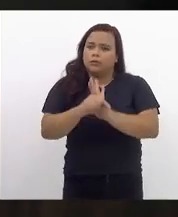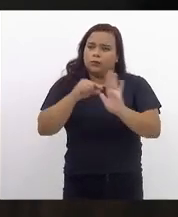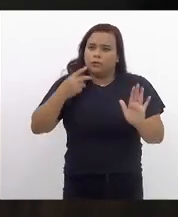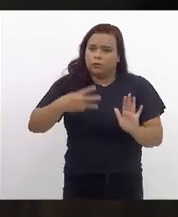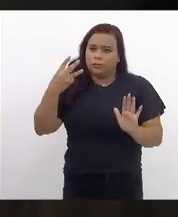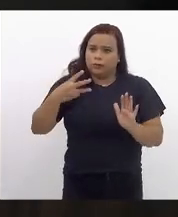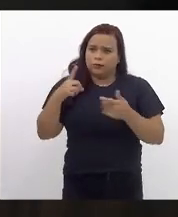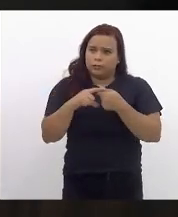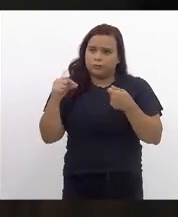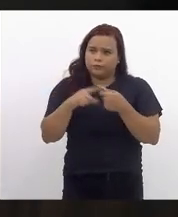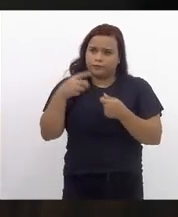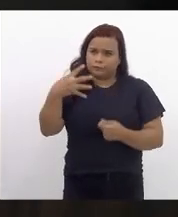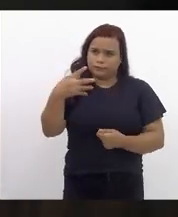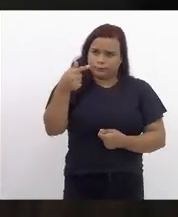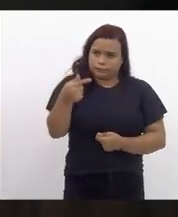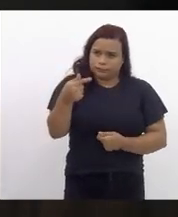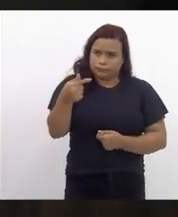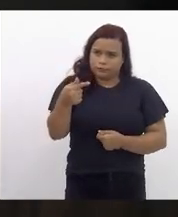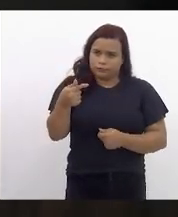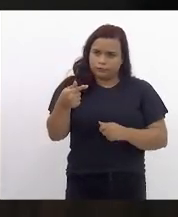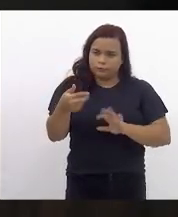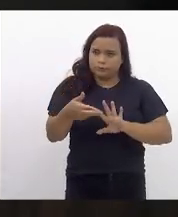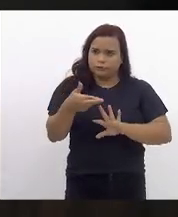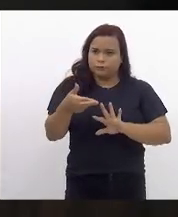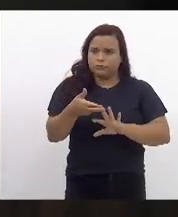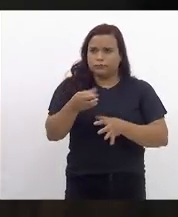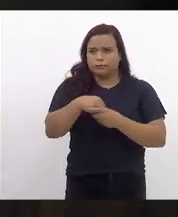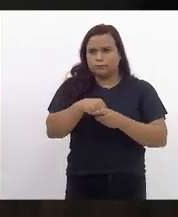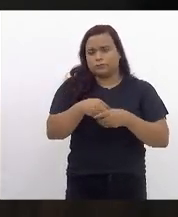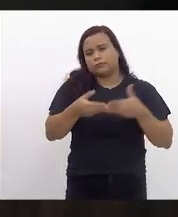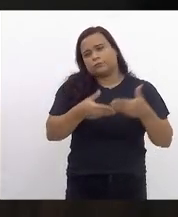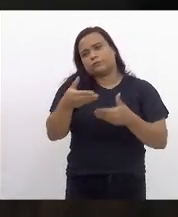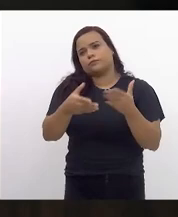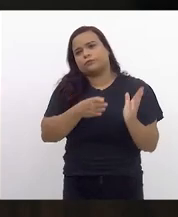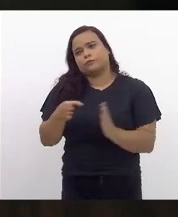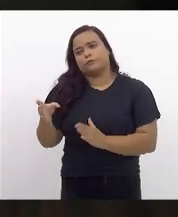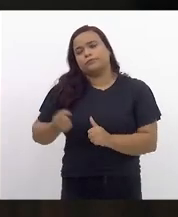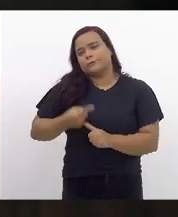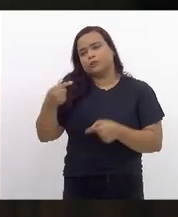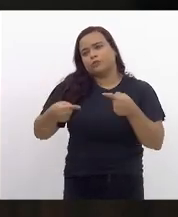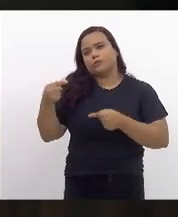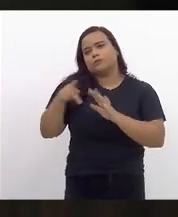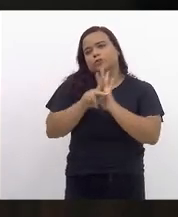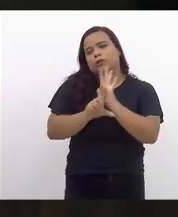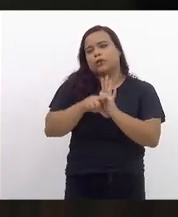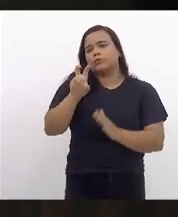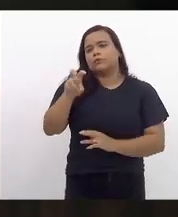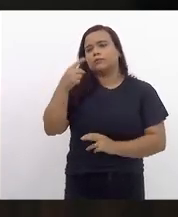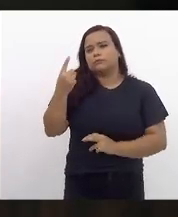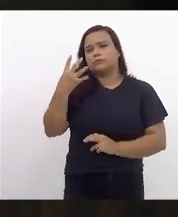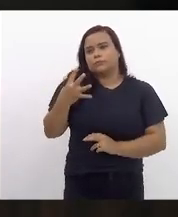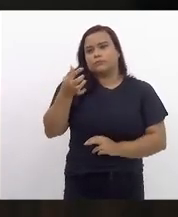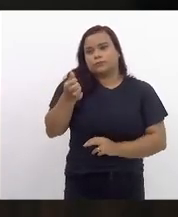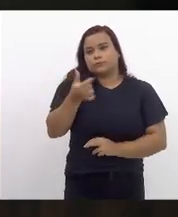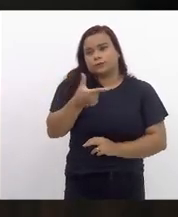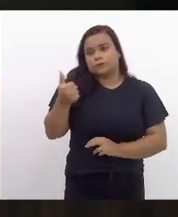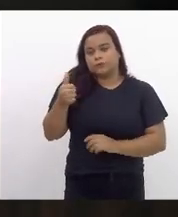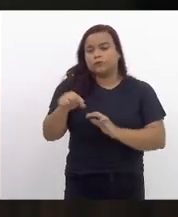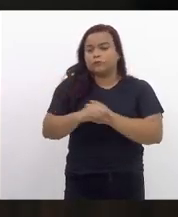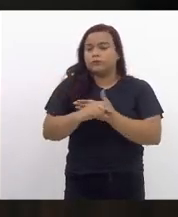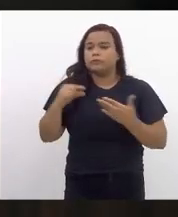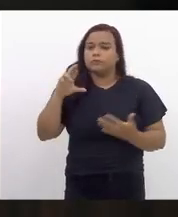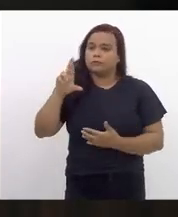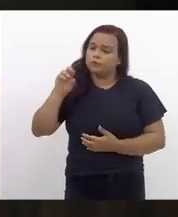47 do regimento interno e tramitação ordinária, em votação, em primeira discussão, projeto de lei 5146 de 21, de autoria do deputado